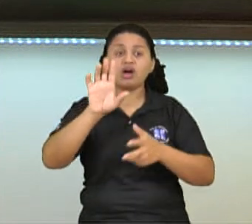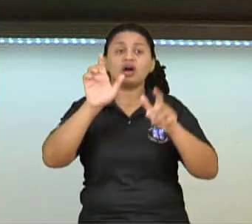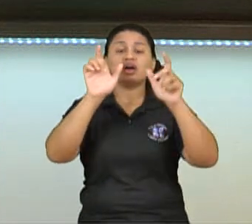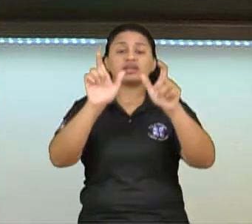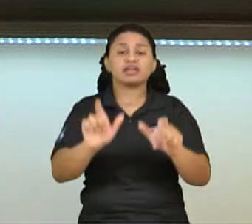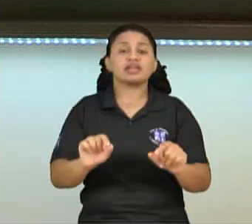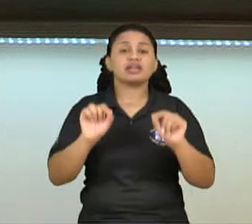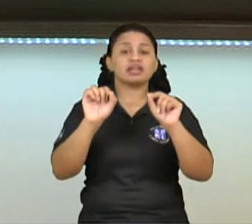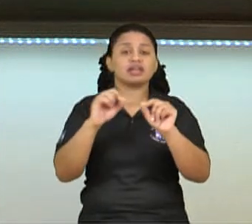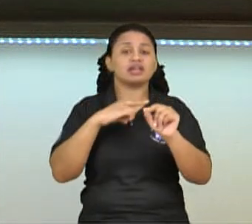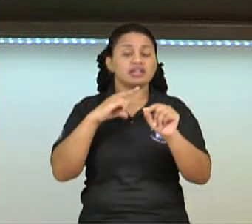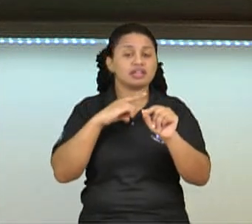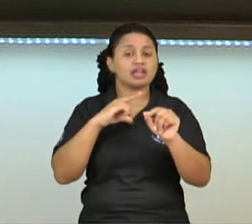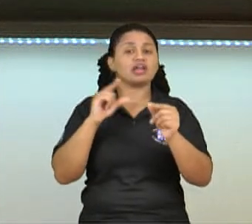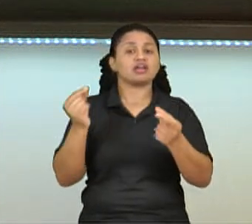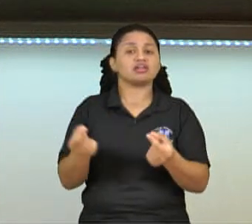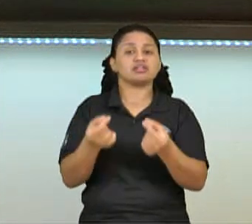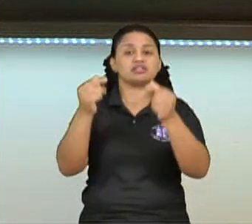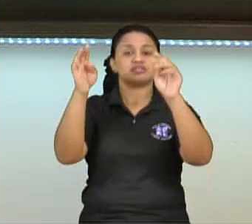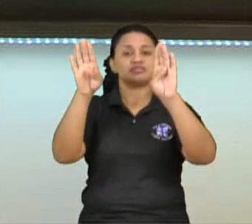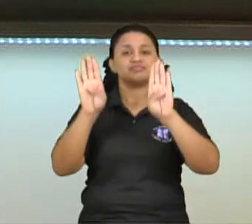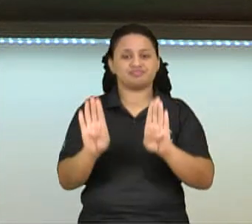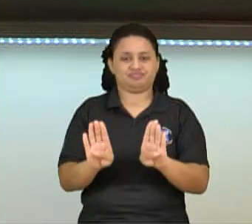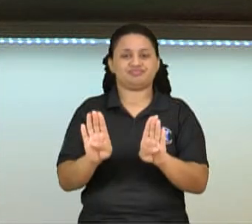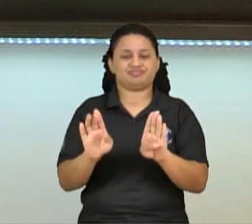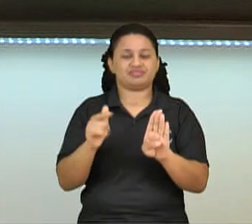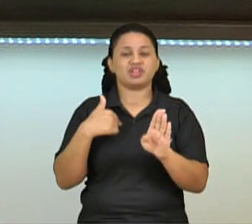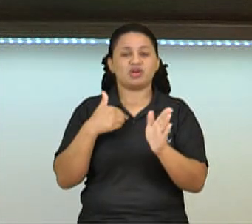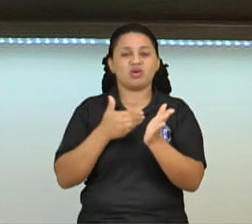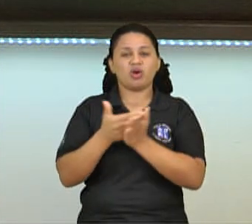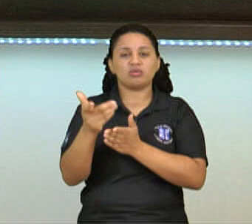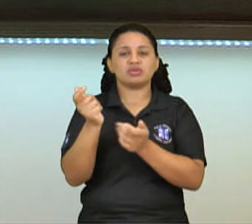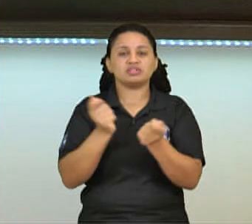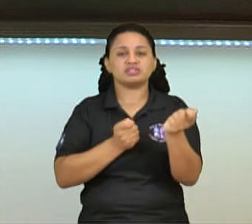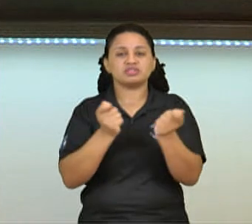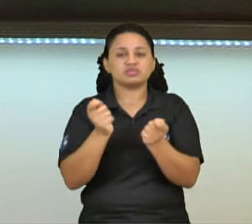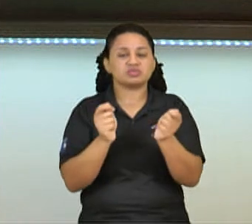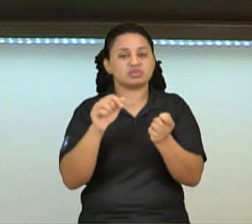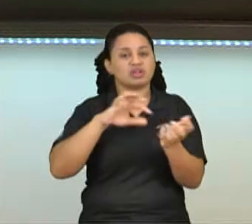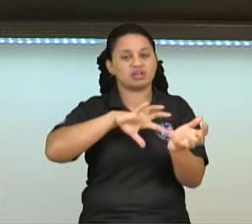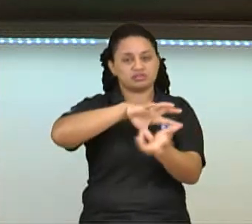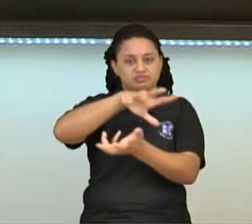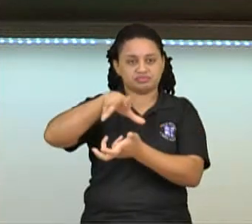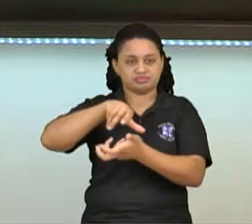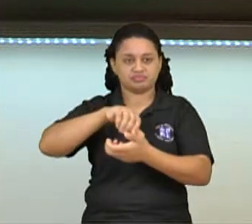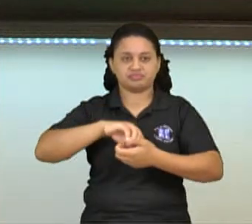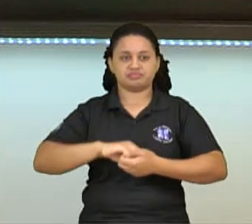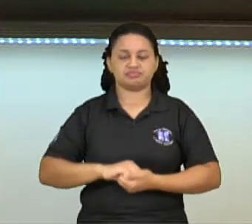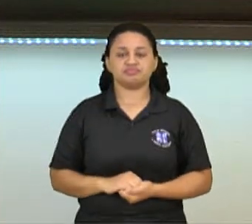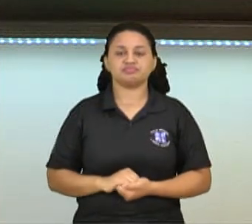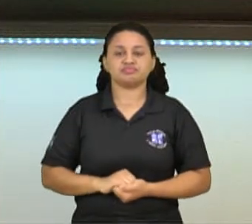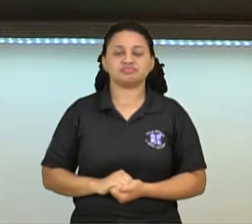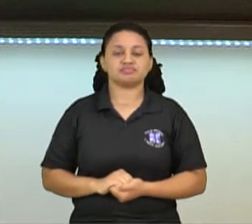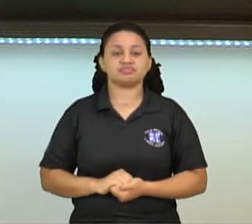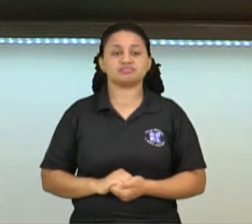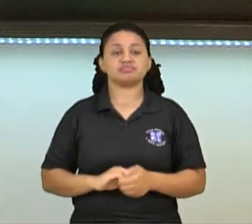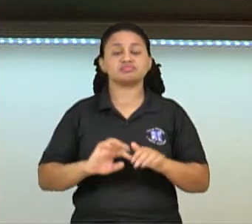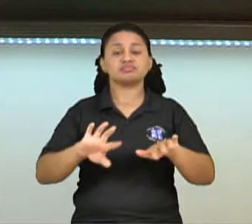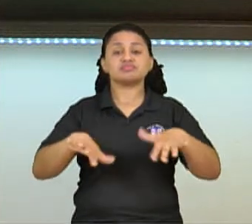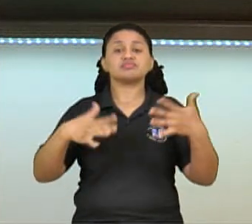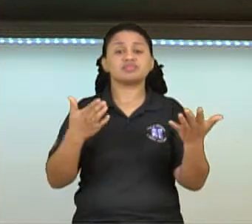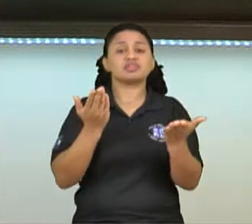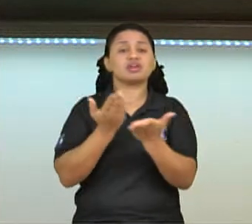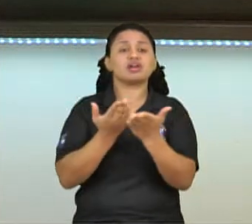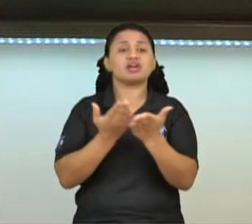da burguesia. O burguês passa a controlar o mundo. Bom, vimos o